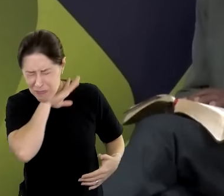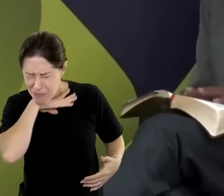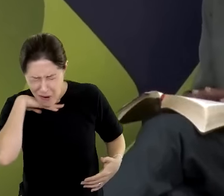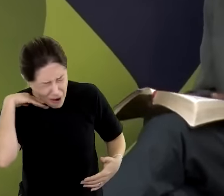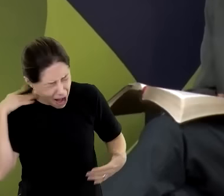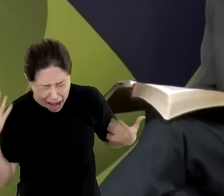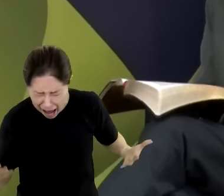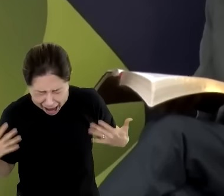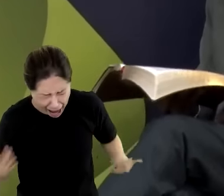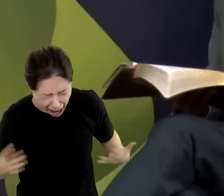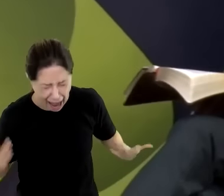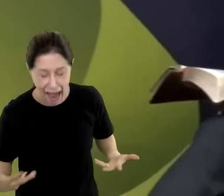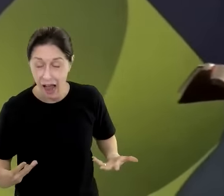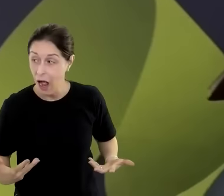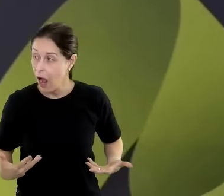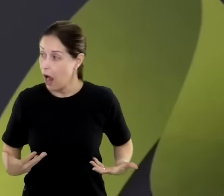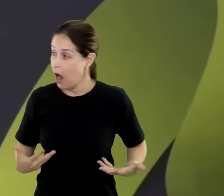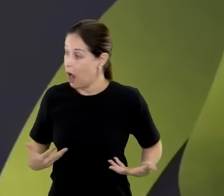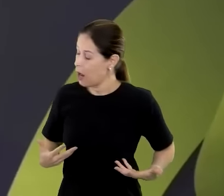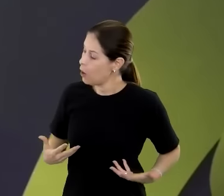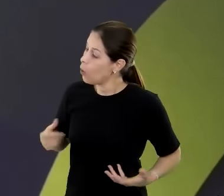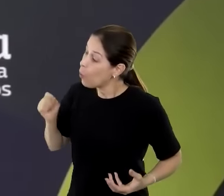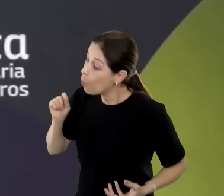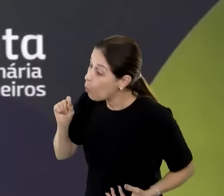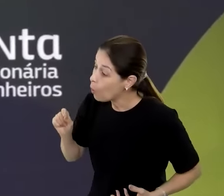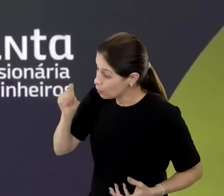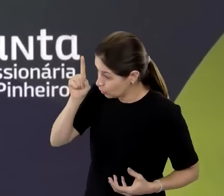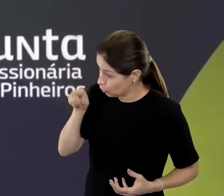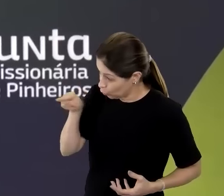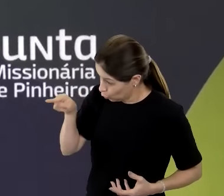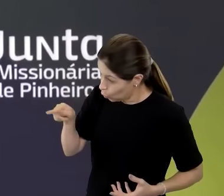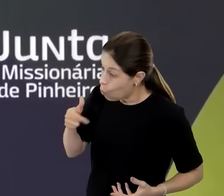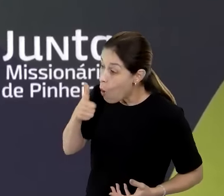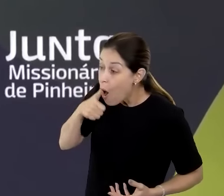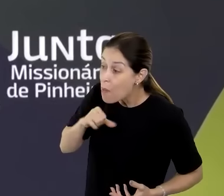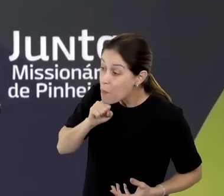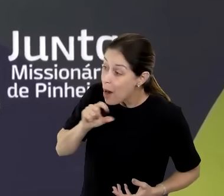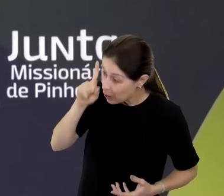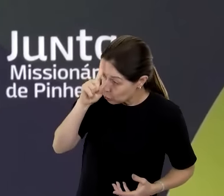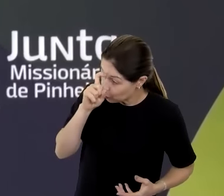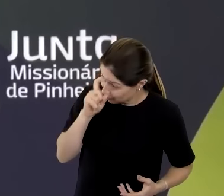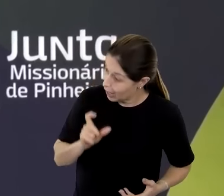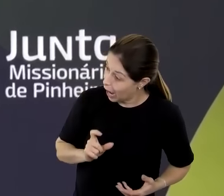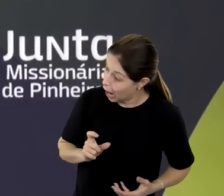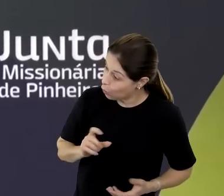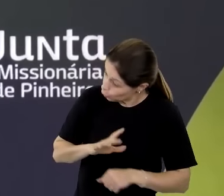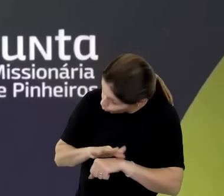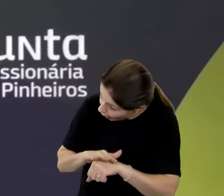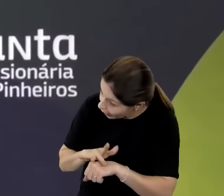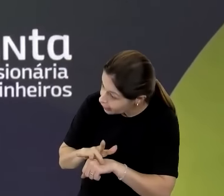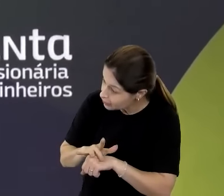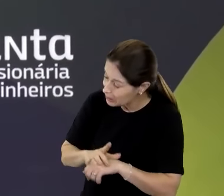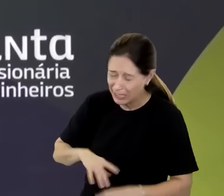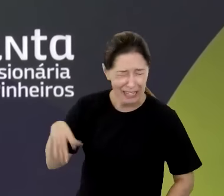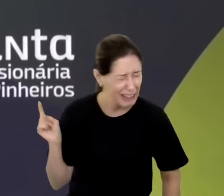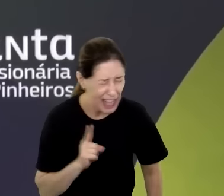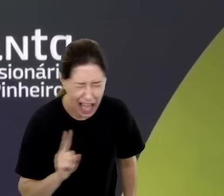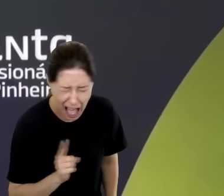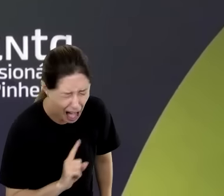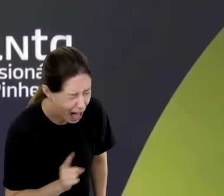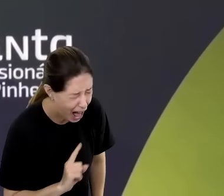rapaz, deixa sua mãe viver, cara. Hoje tem 40 anos isso, a mulher está viva até hoje.